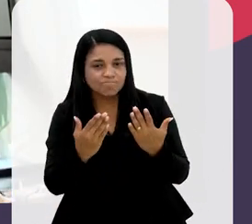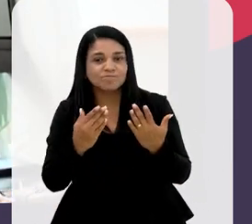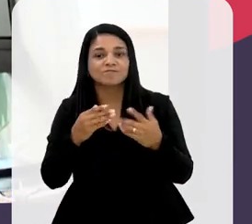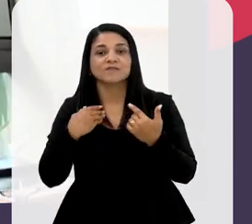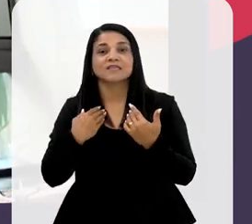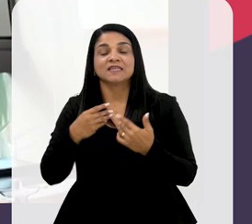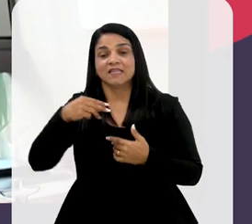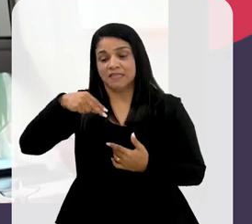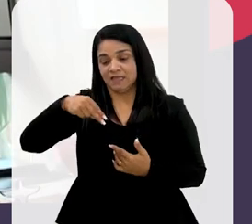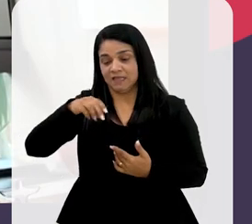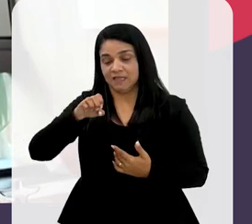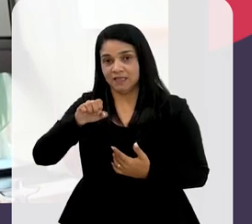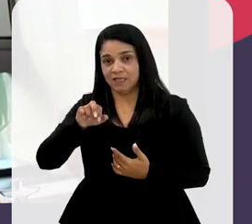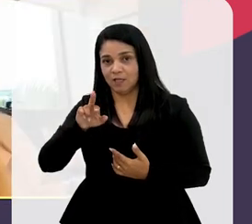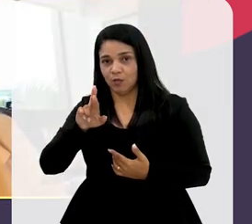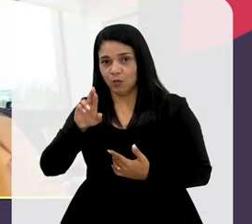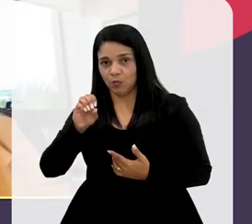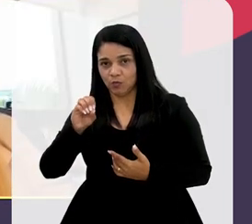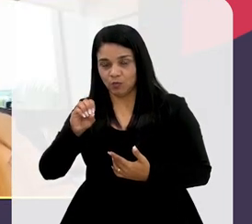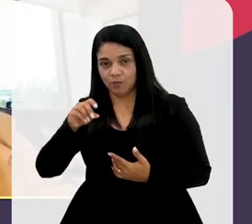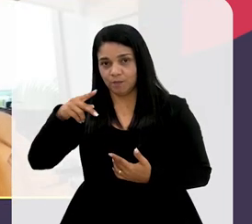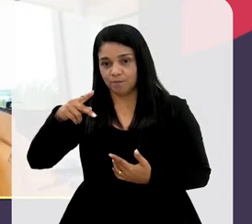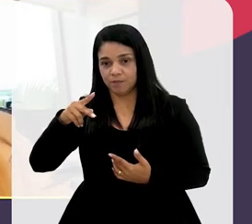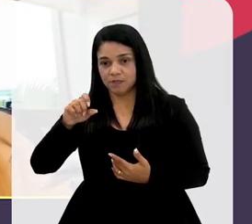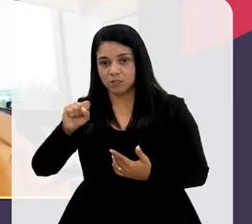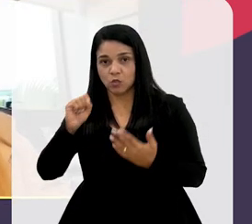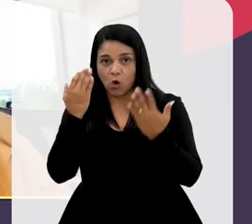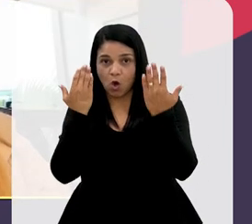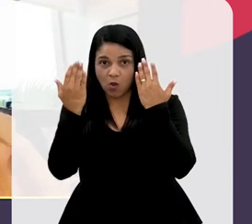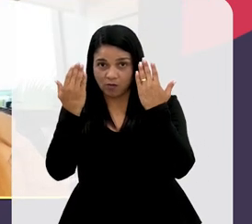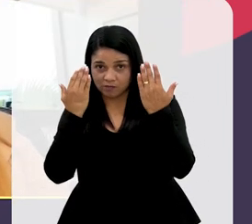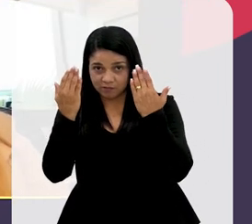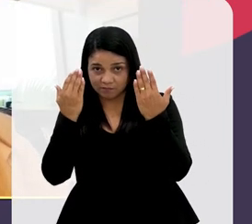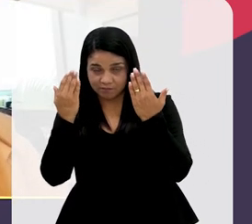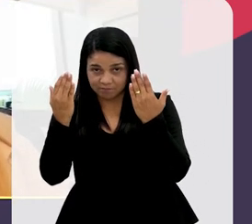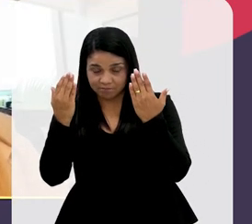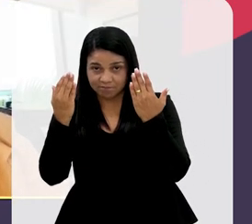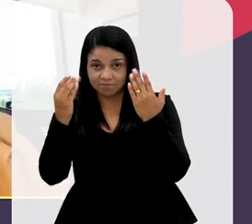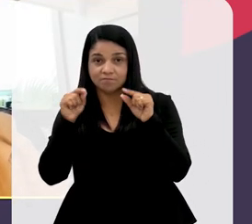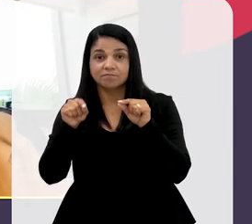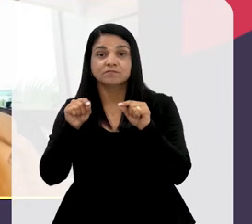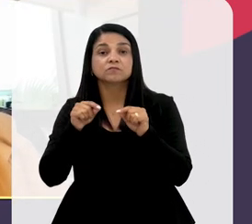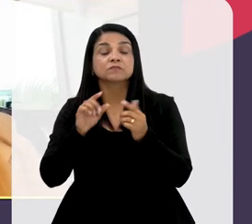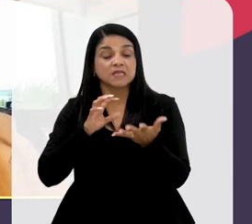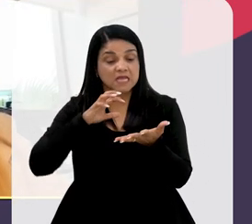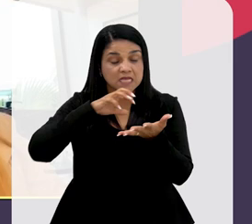de investigação neuropsicológica. Então, essas baterias envolvem